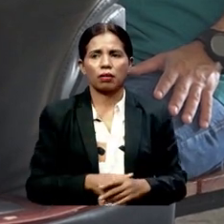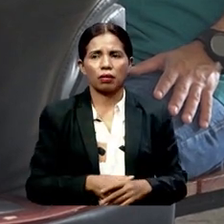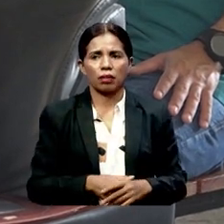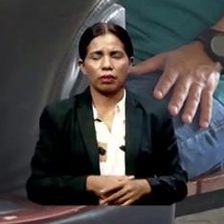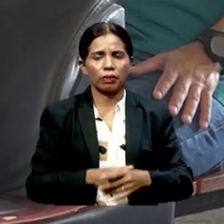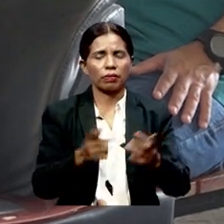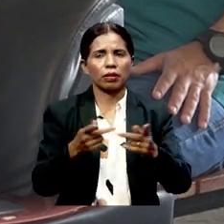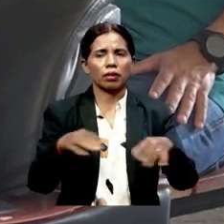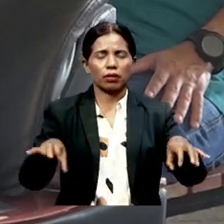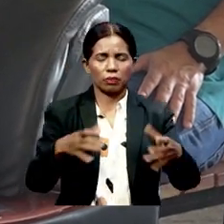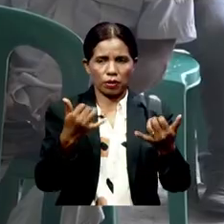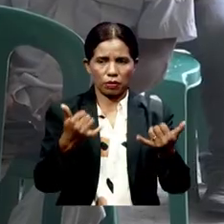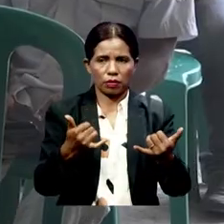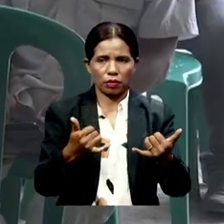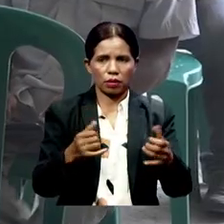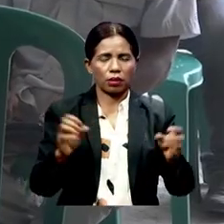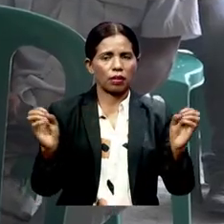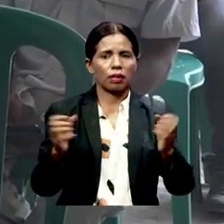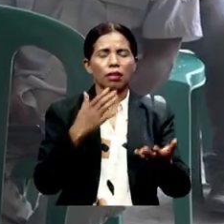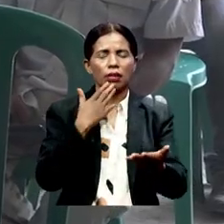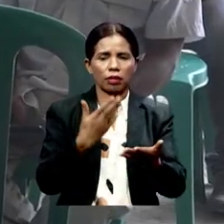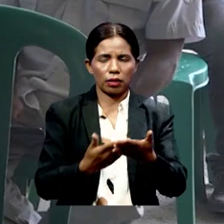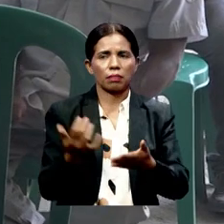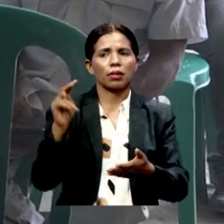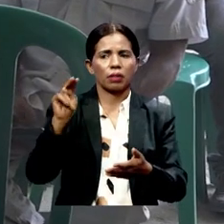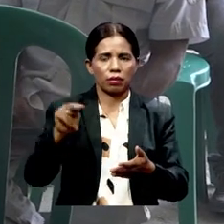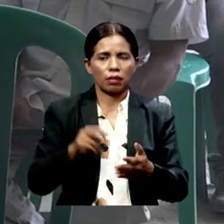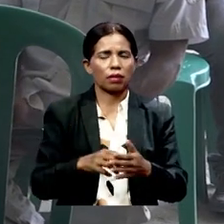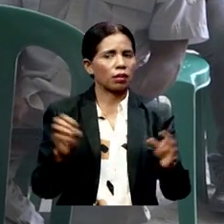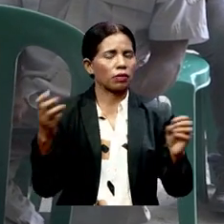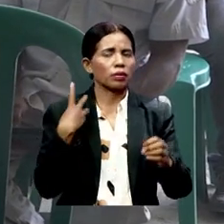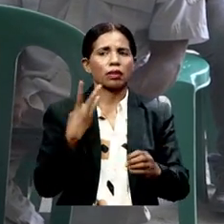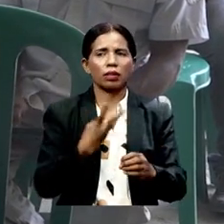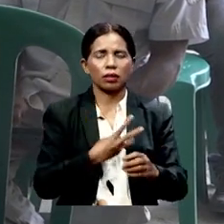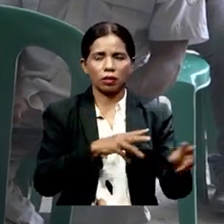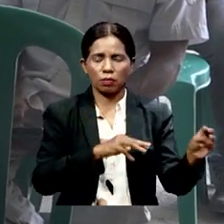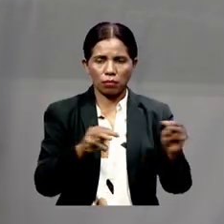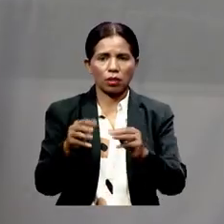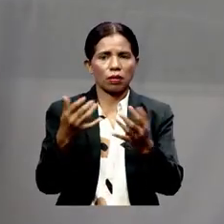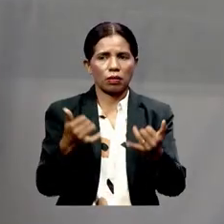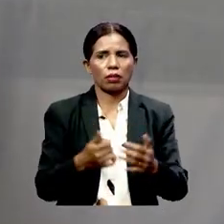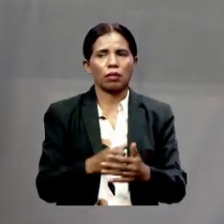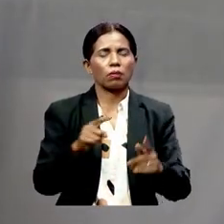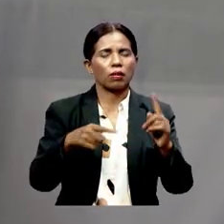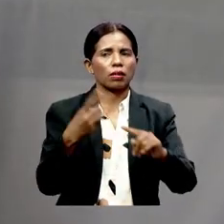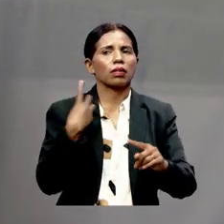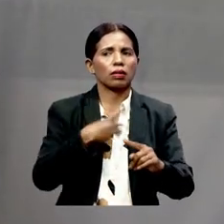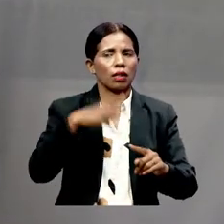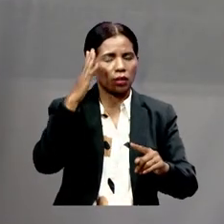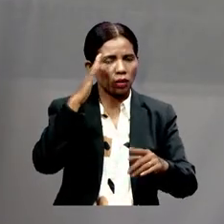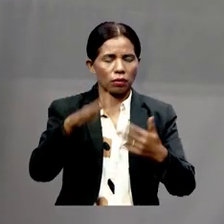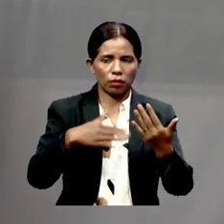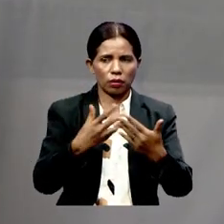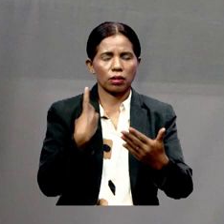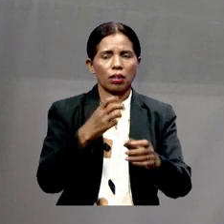fati servis ida agora da ne la satisfas bania laos kata kita muda kedas laya wangire ita hati ne hoto ita halu